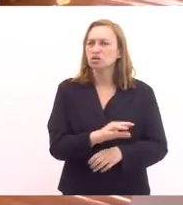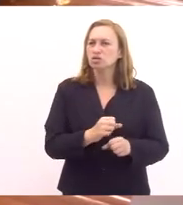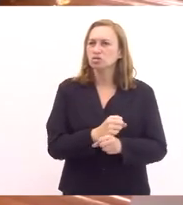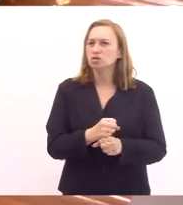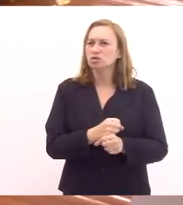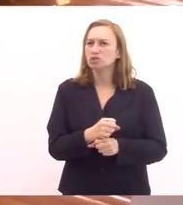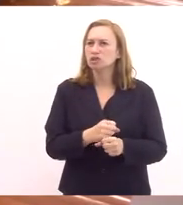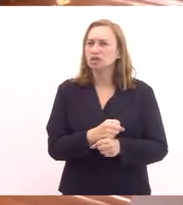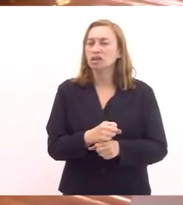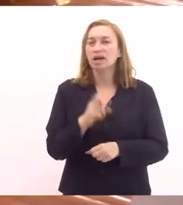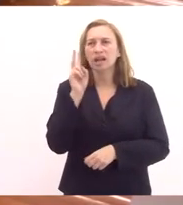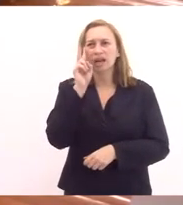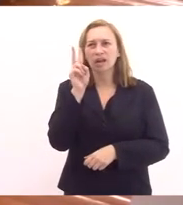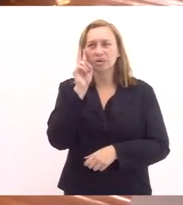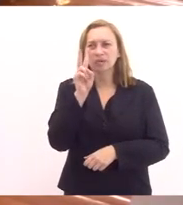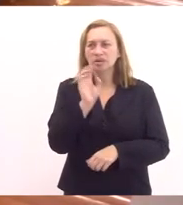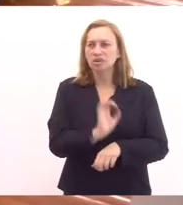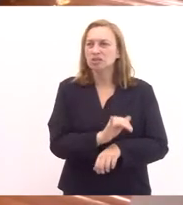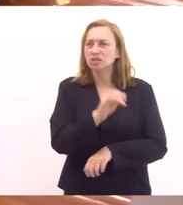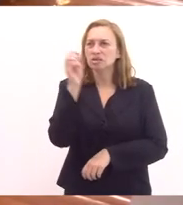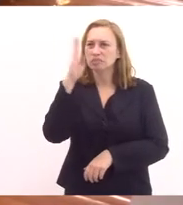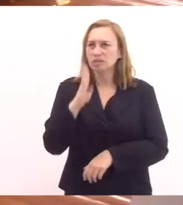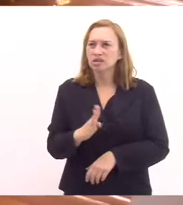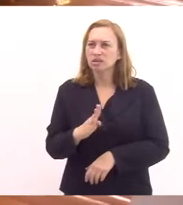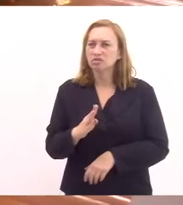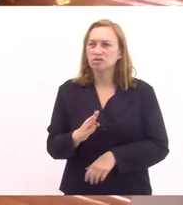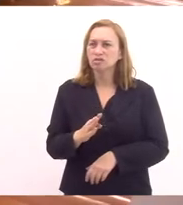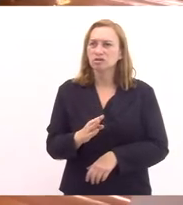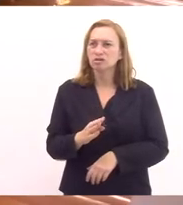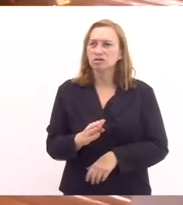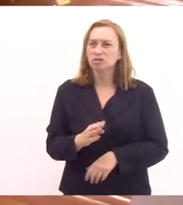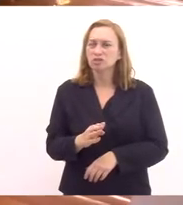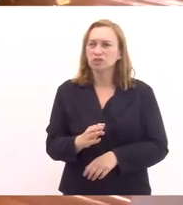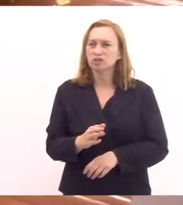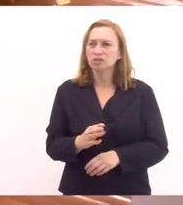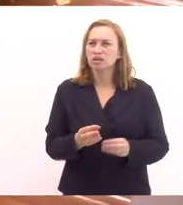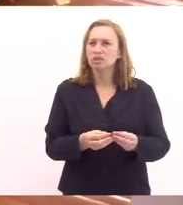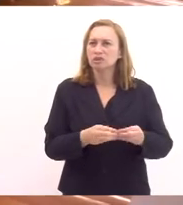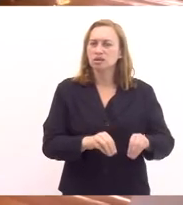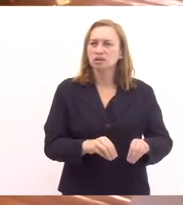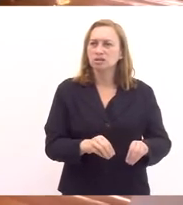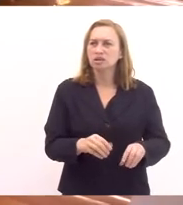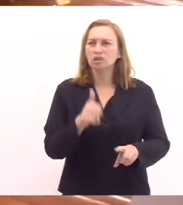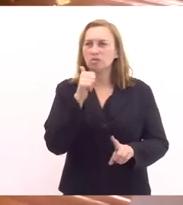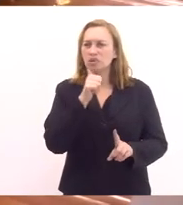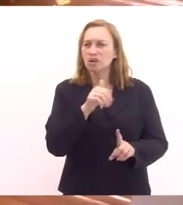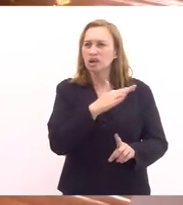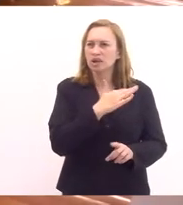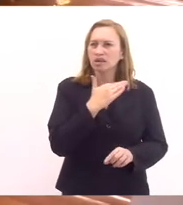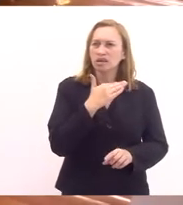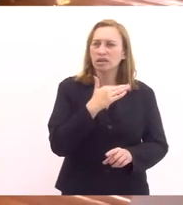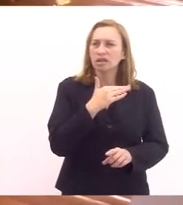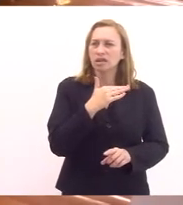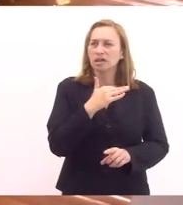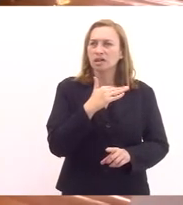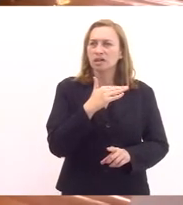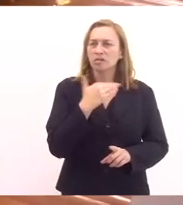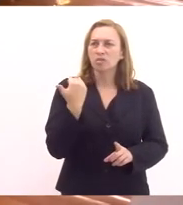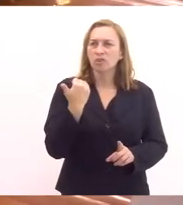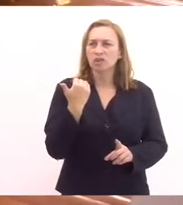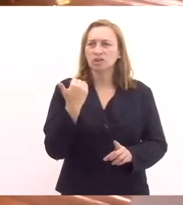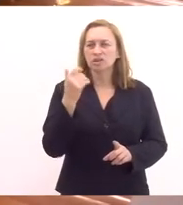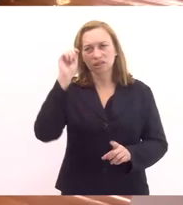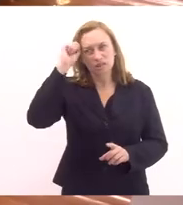anos e a gente tem que lembrar que o estado brasileiro foi condenado no caso mortalidade materna uma mulher negra foi reconhecida tanta que